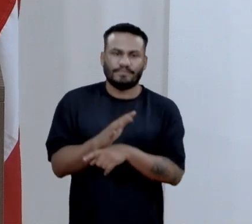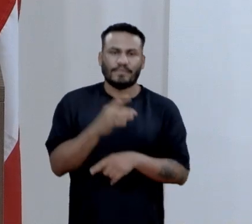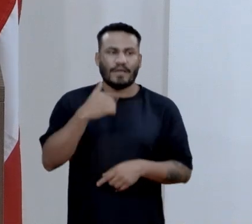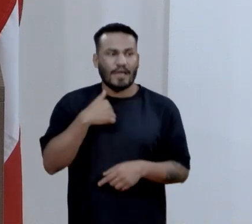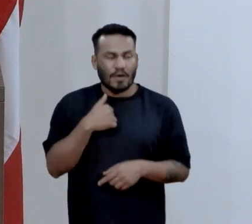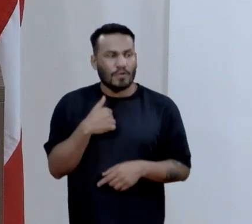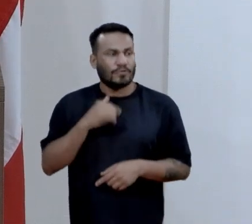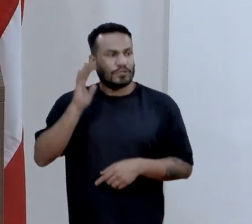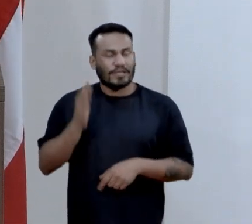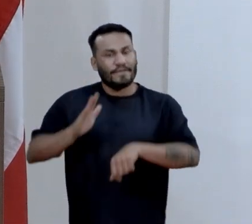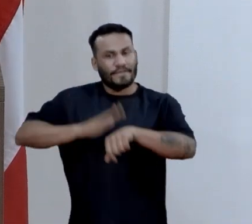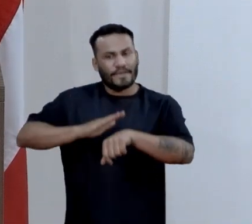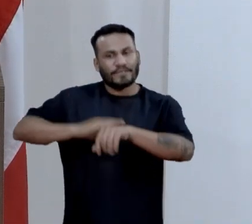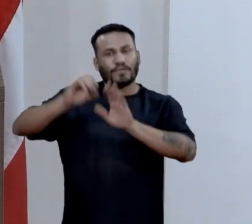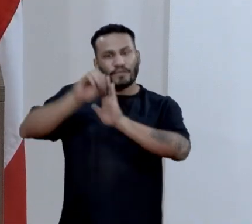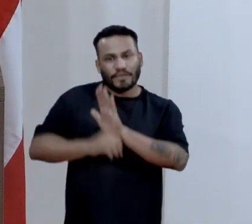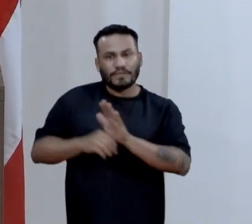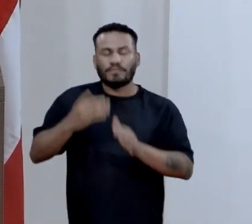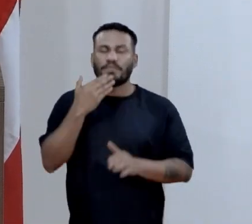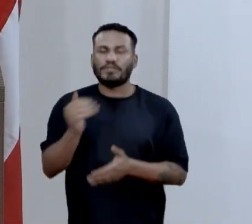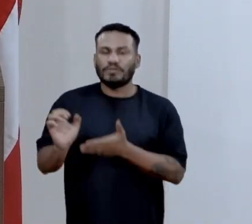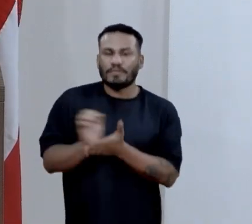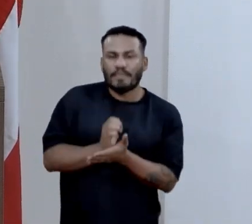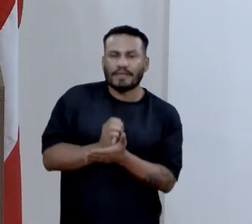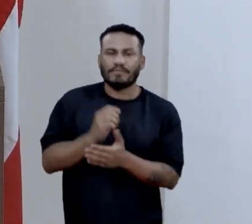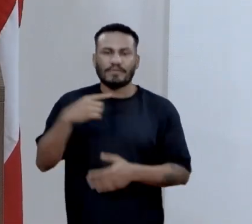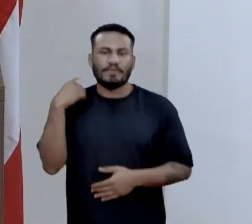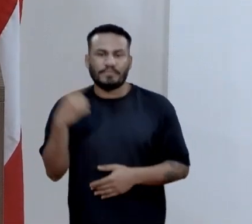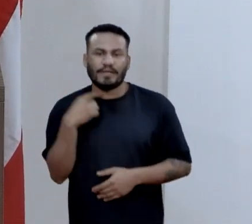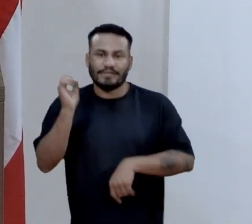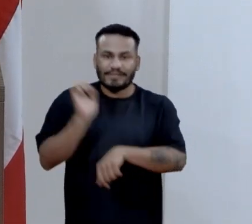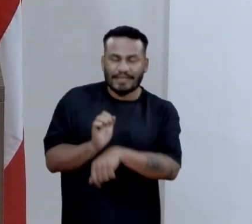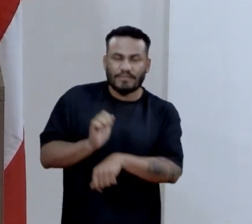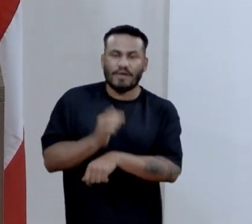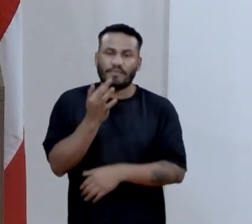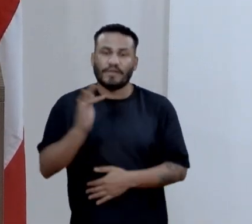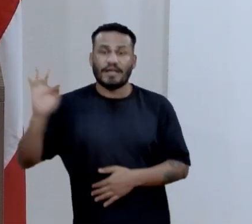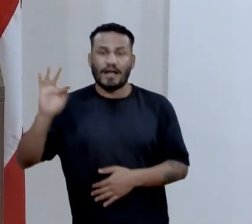vou, inclusive, já fiz ofícios pedindo emendas para os deputados estaduais e